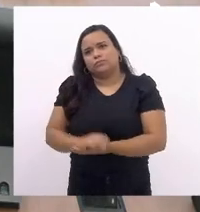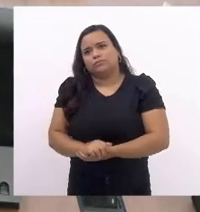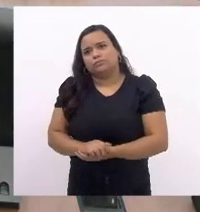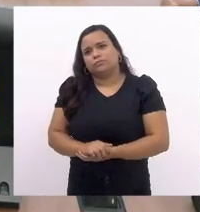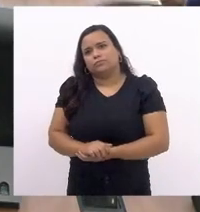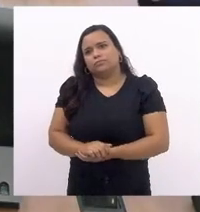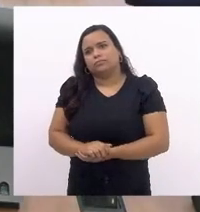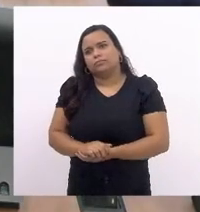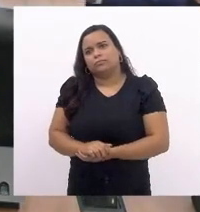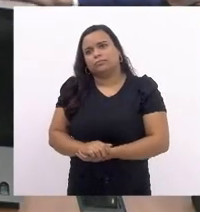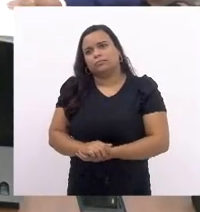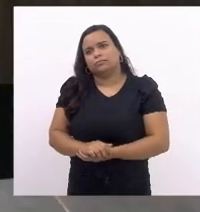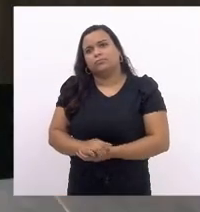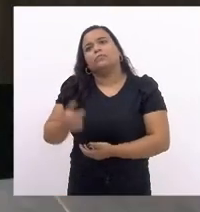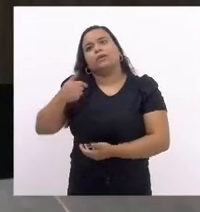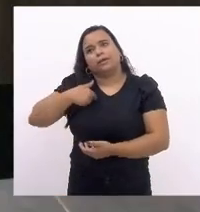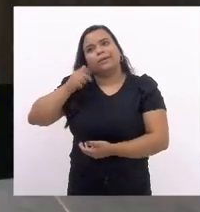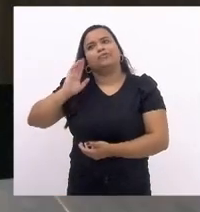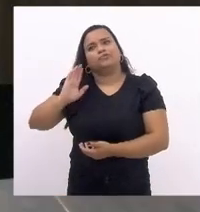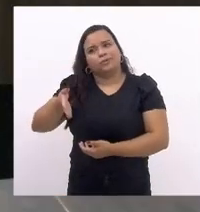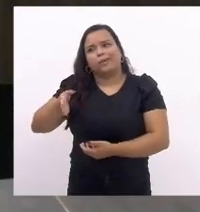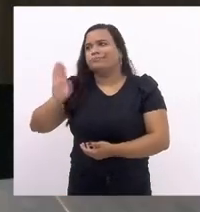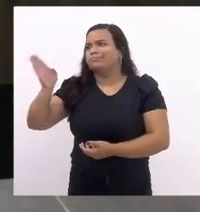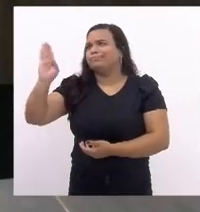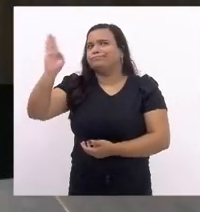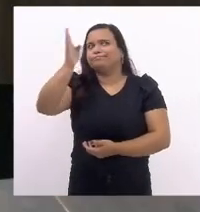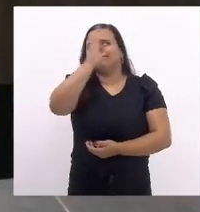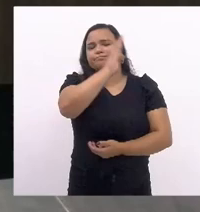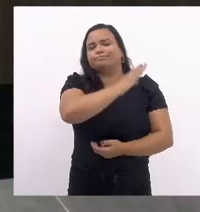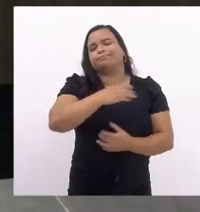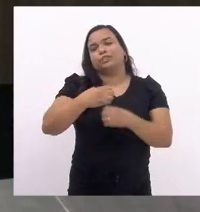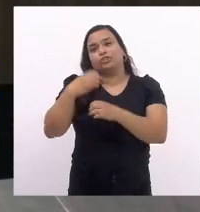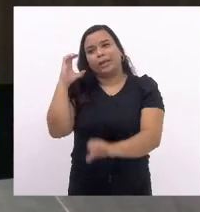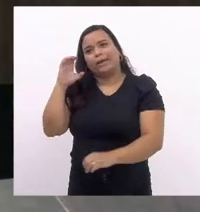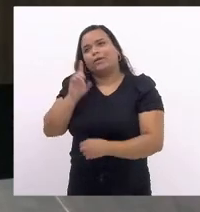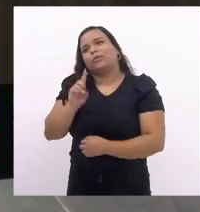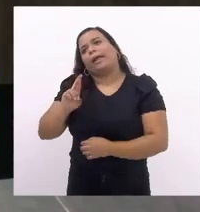Não, não, mas eu rodei, foi como engenheiro do DR. Bom,